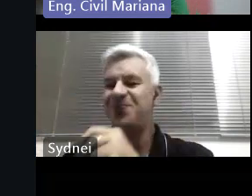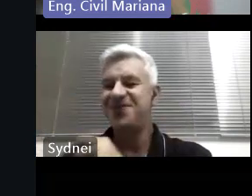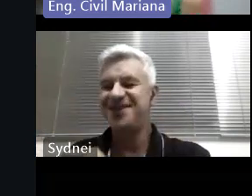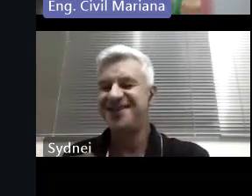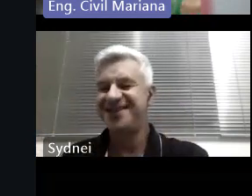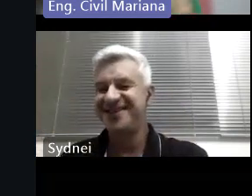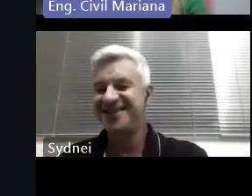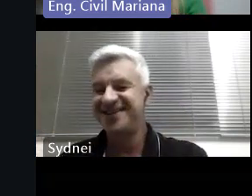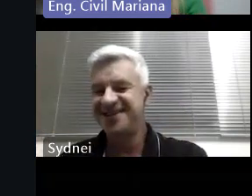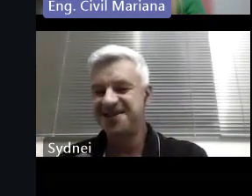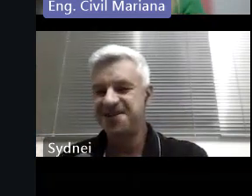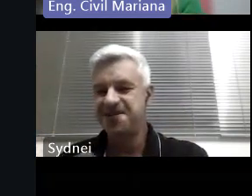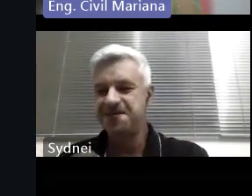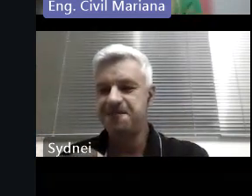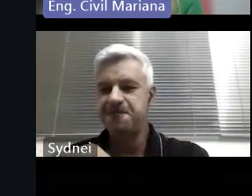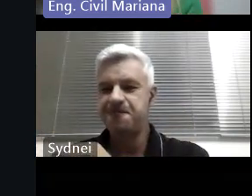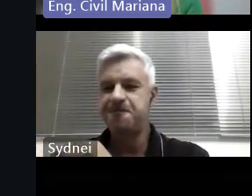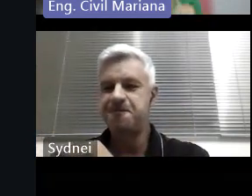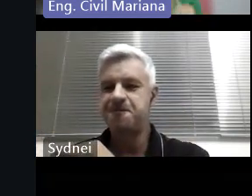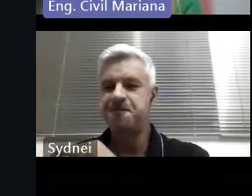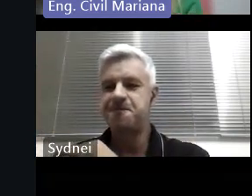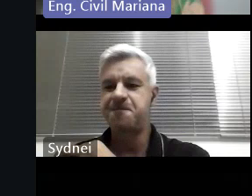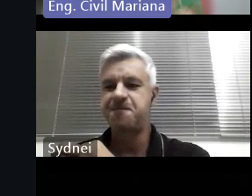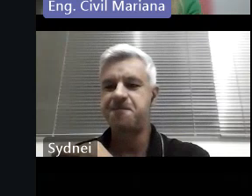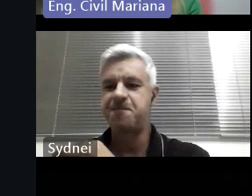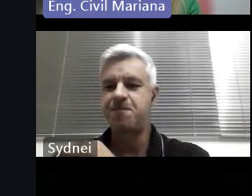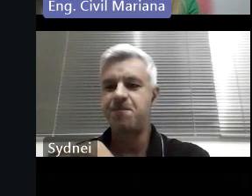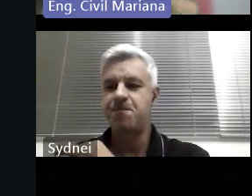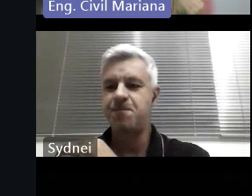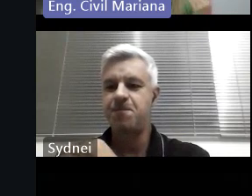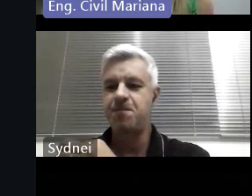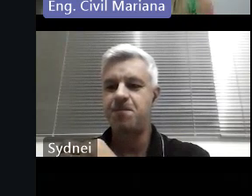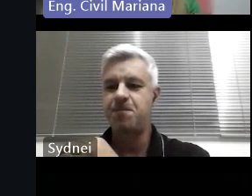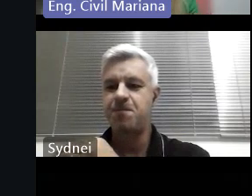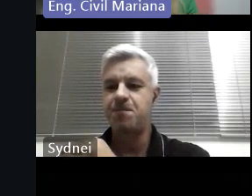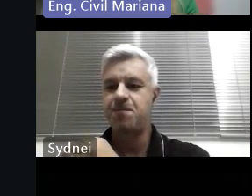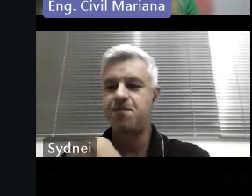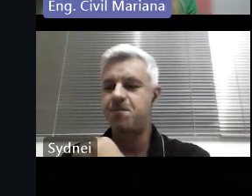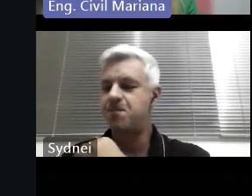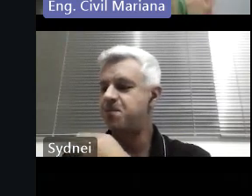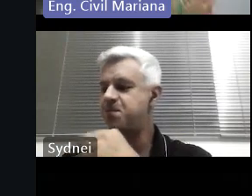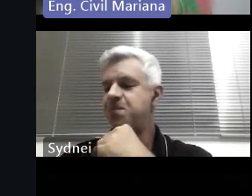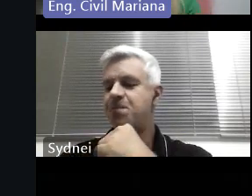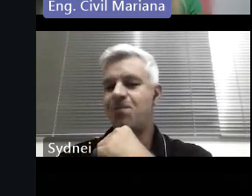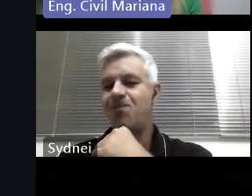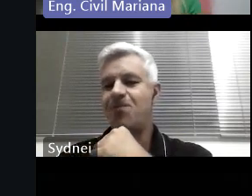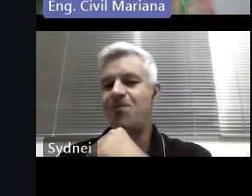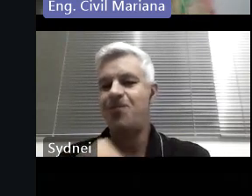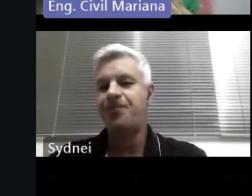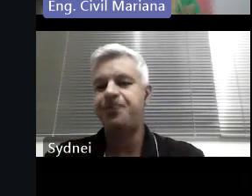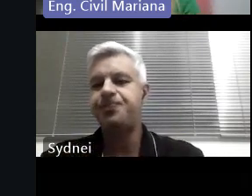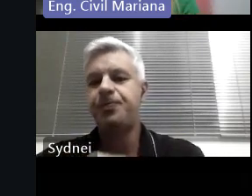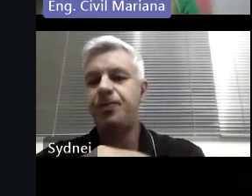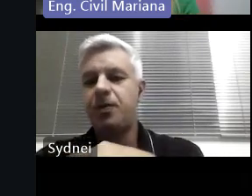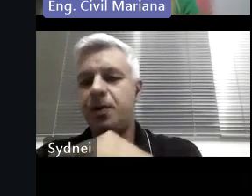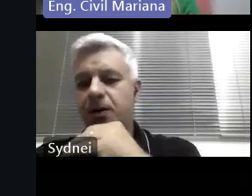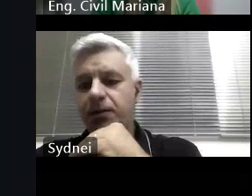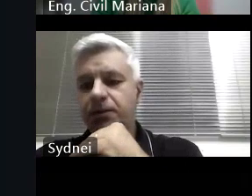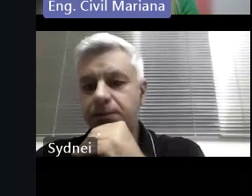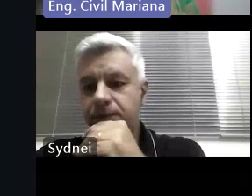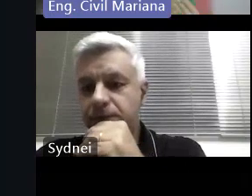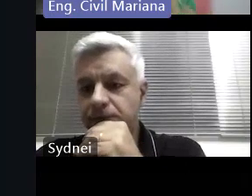Então, o que uniu, né? Então, a parte de avaliações e perícias é perfeito. Fui fazer essa pós, me